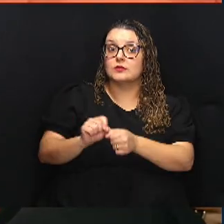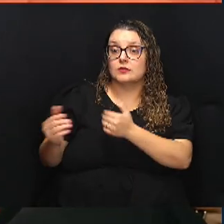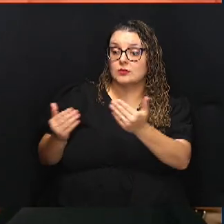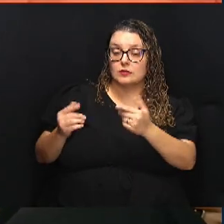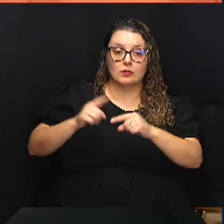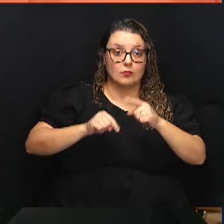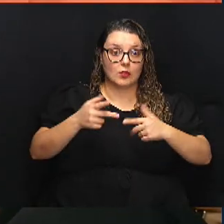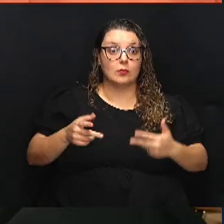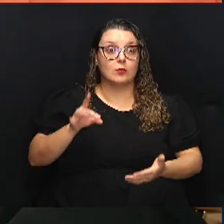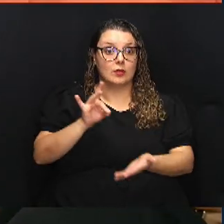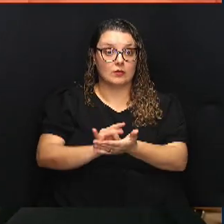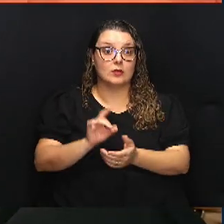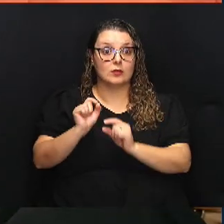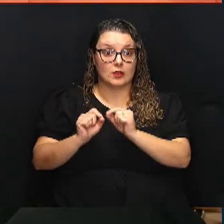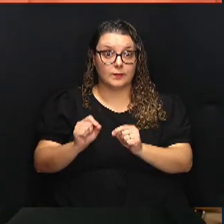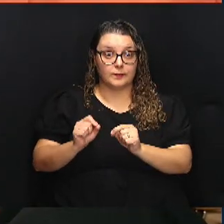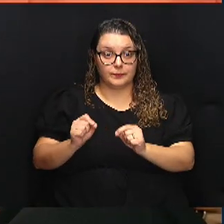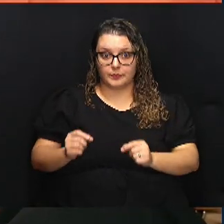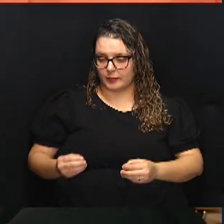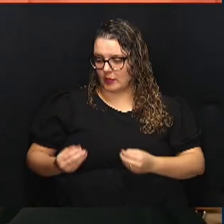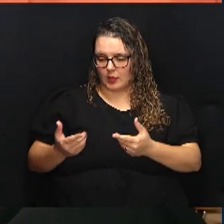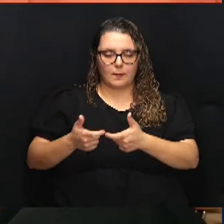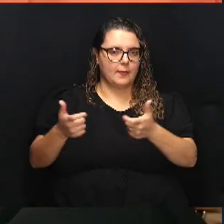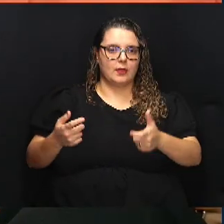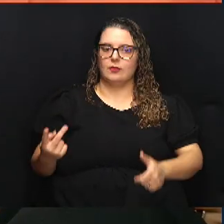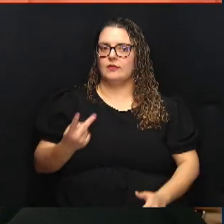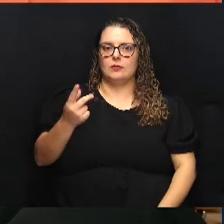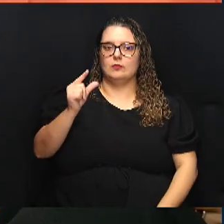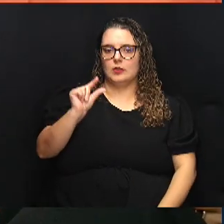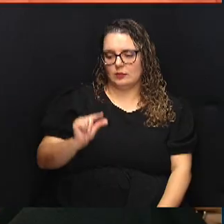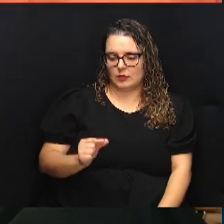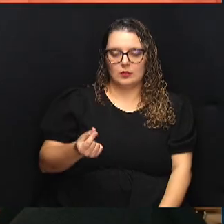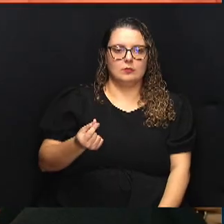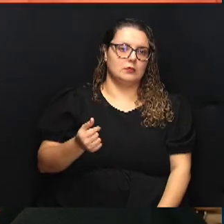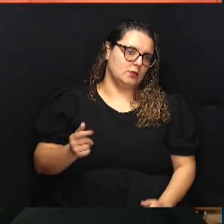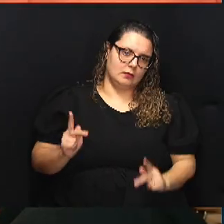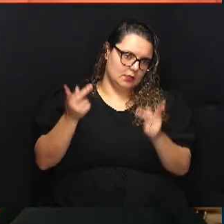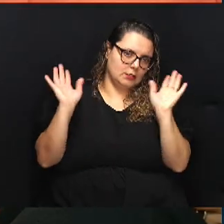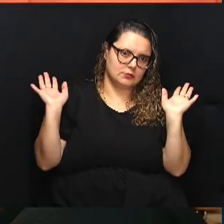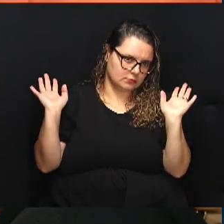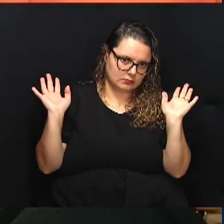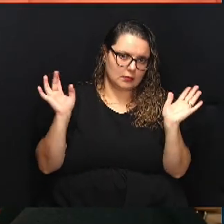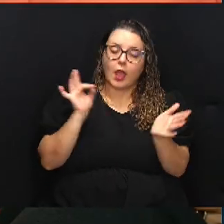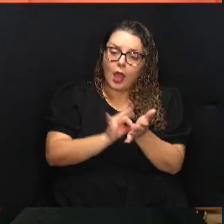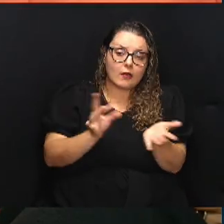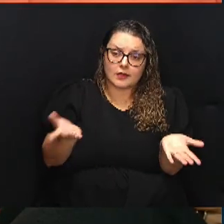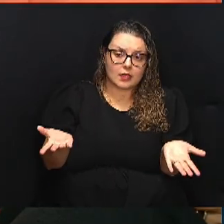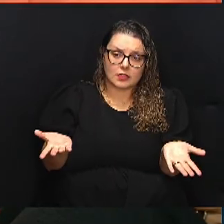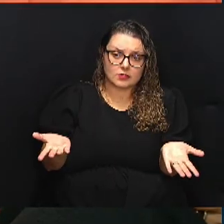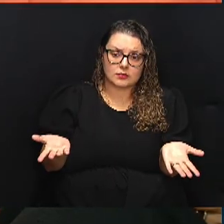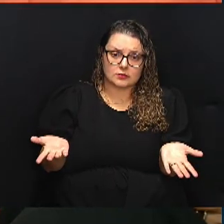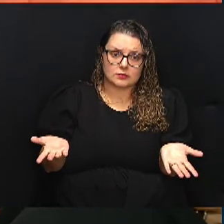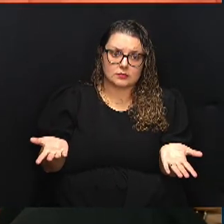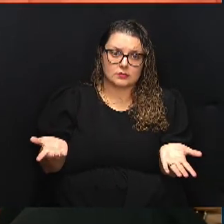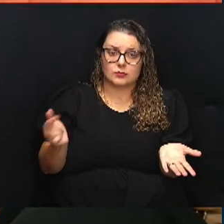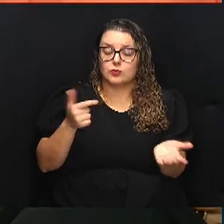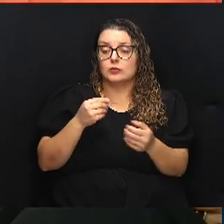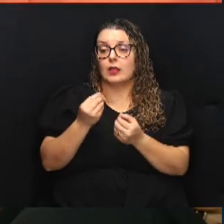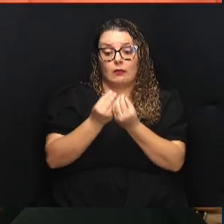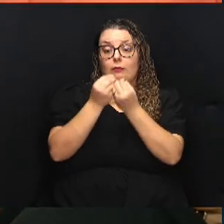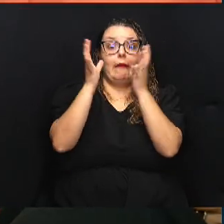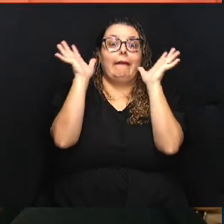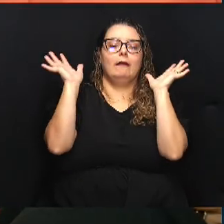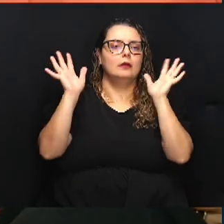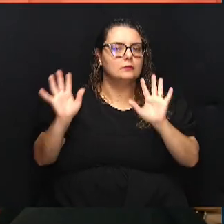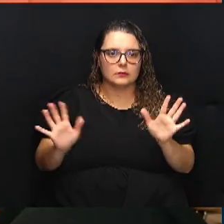porque a verdade é, quem entregar maior valor pelo melhor preço, ganha. Essa é a verdade. Não tem mágica. Então, se eu